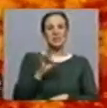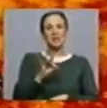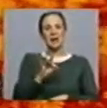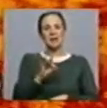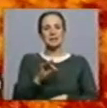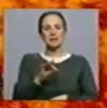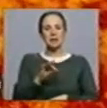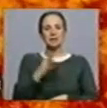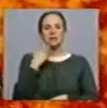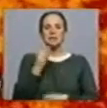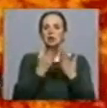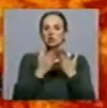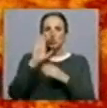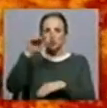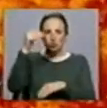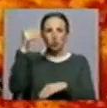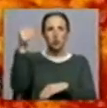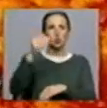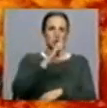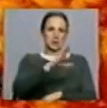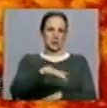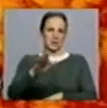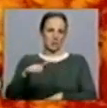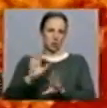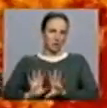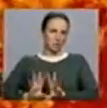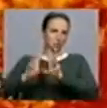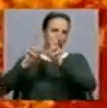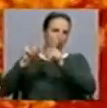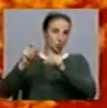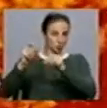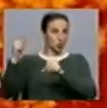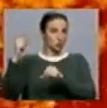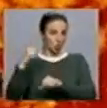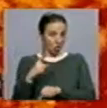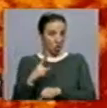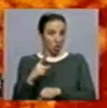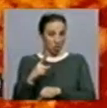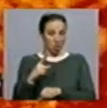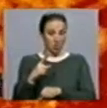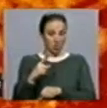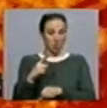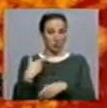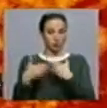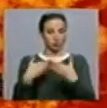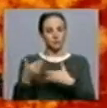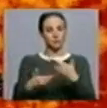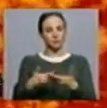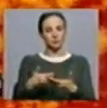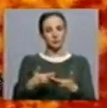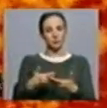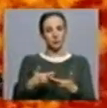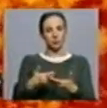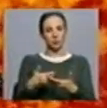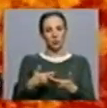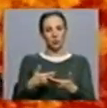de futurologia científica sobre o que será a evolução do comportamento energético do nosso próprio Sol. E então, quando os